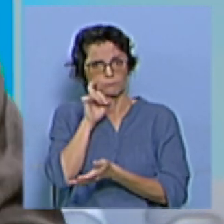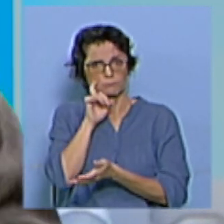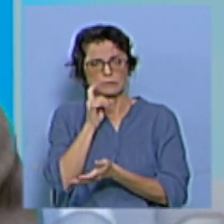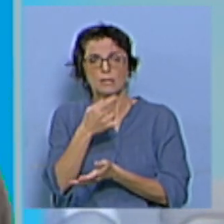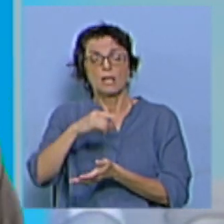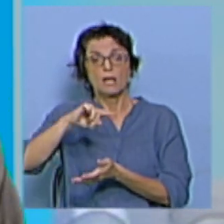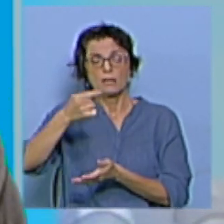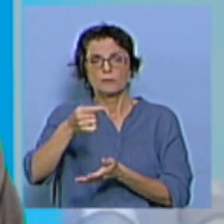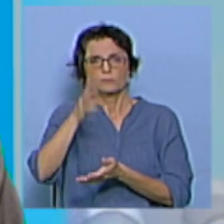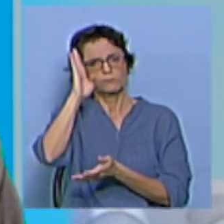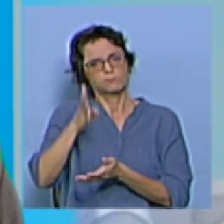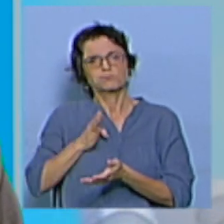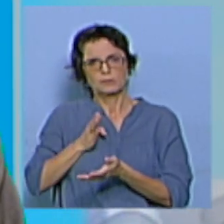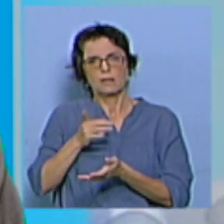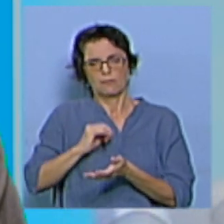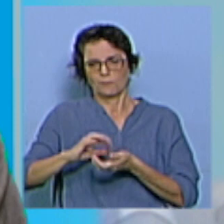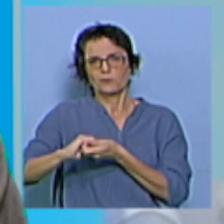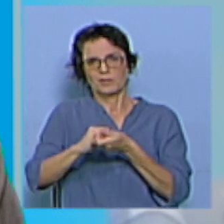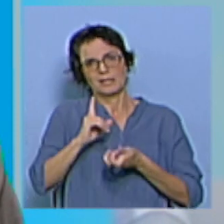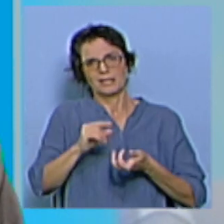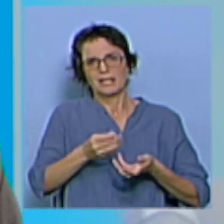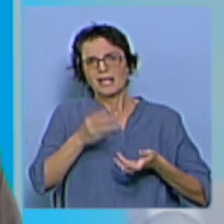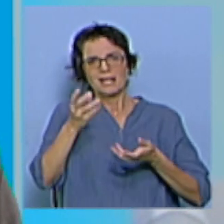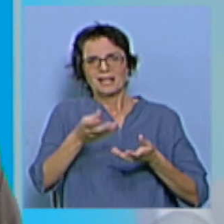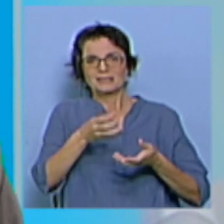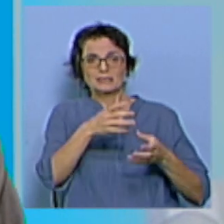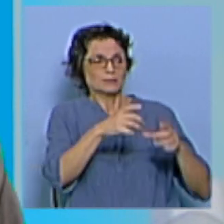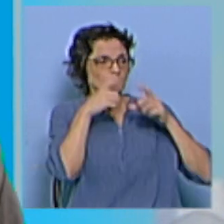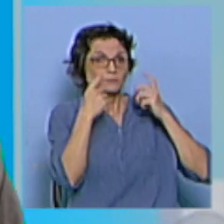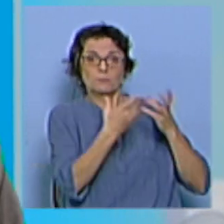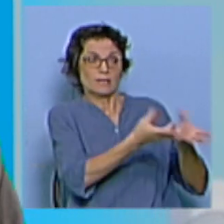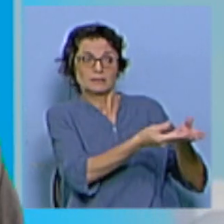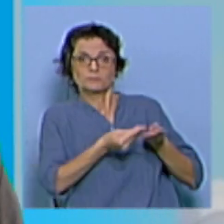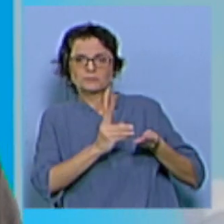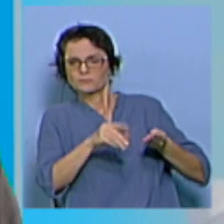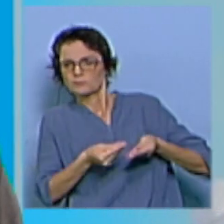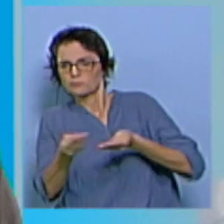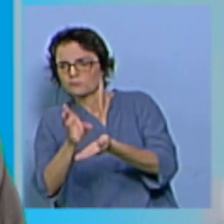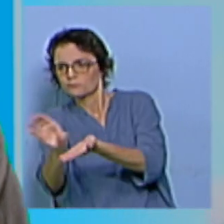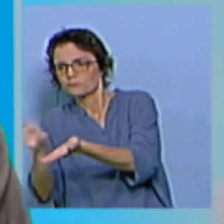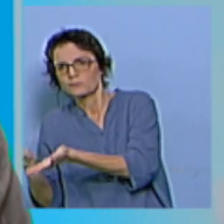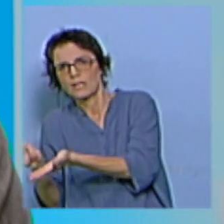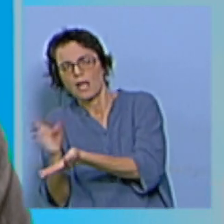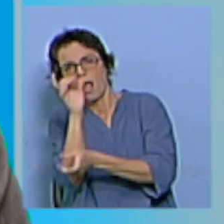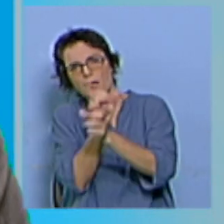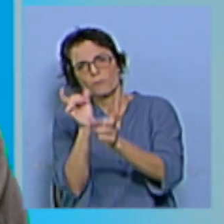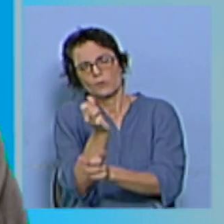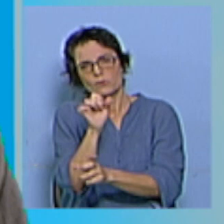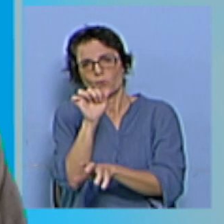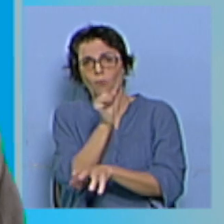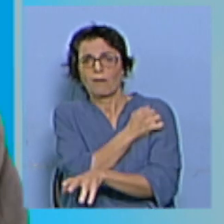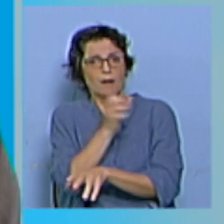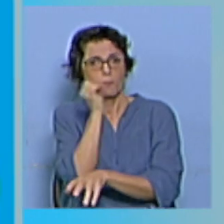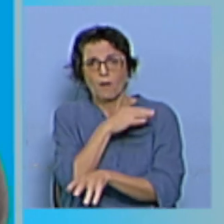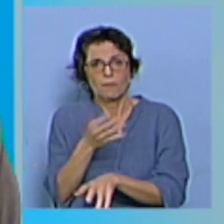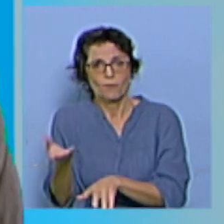outros, distribuiu-as também aos sem-abrigo. Além de estarem a distribuir alimentos, se distribuiu também ainda máscaras. Por